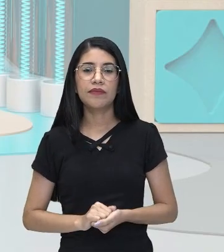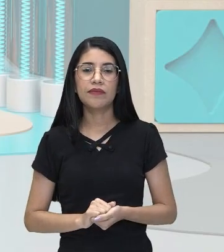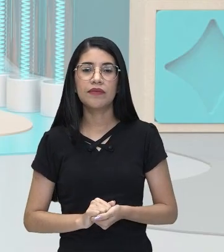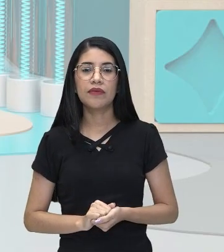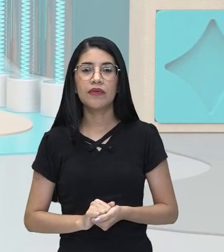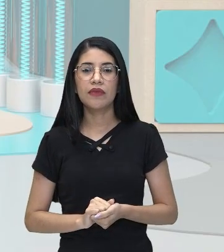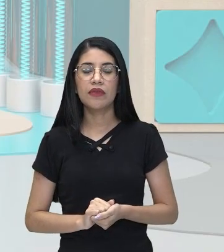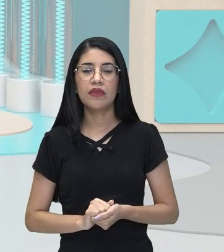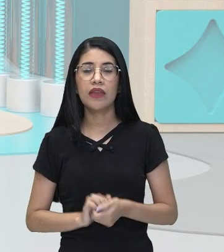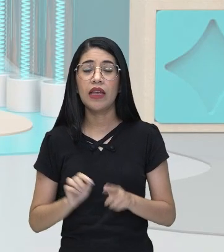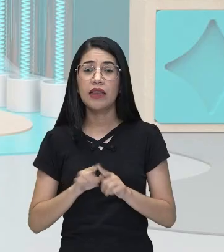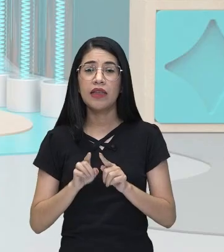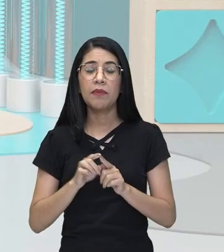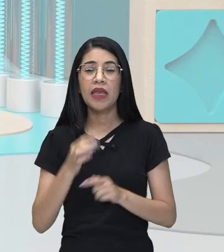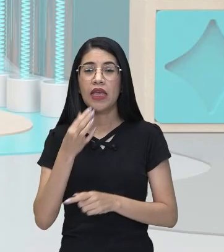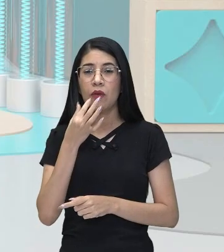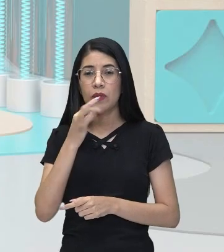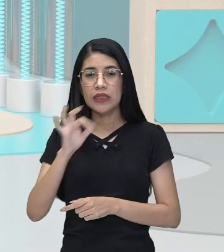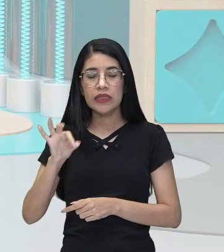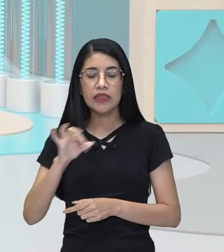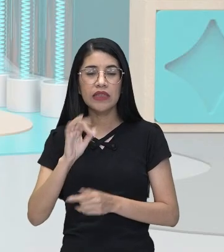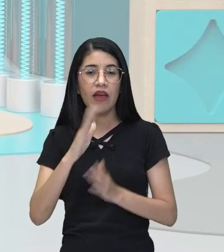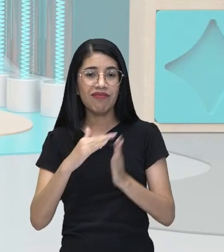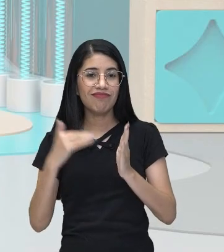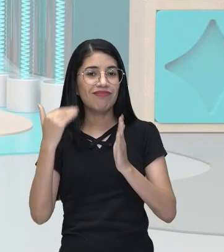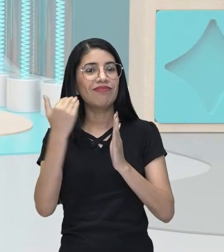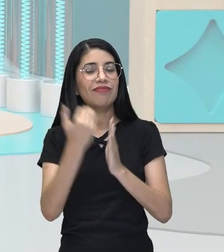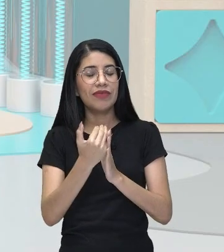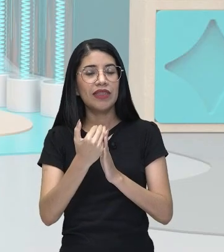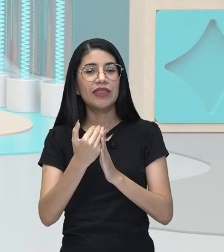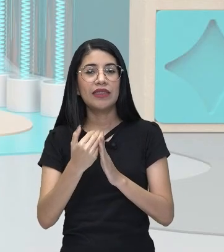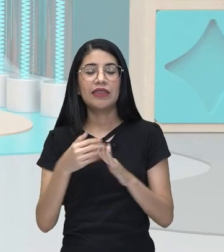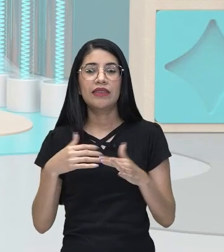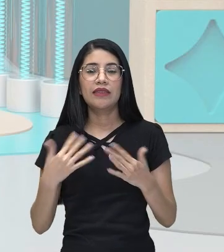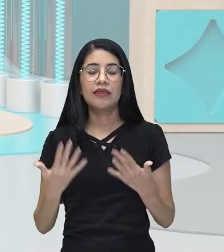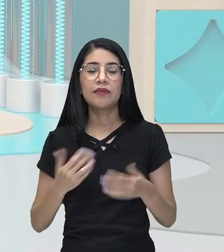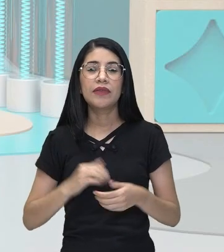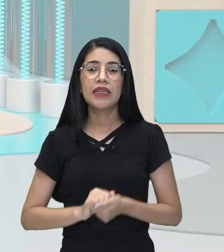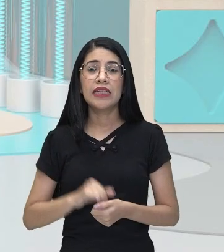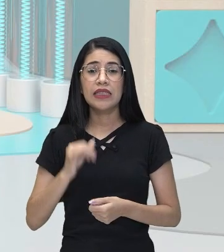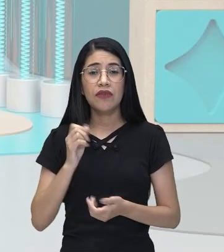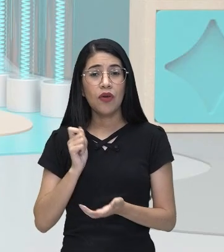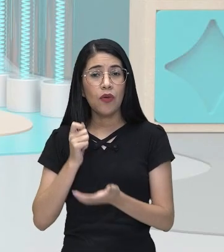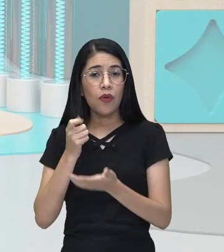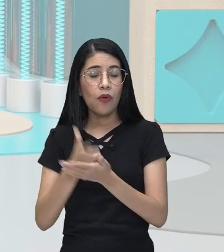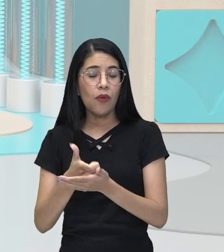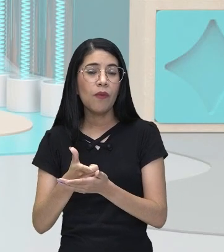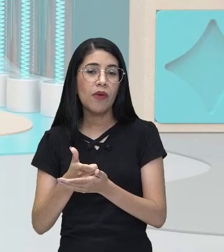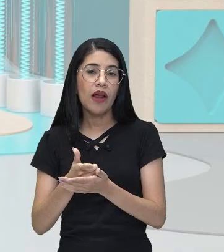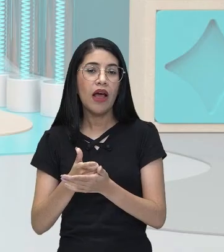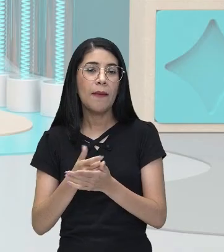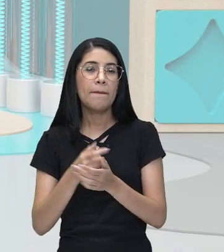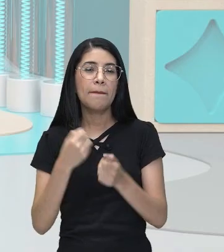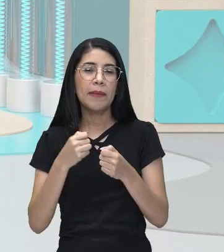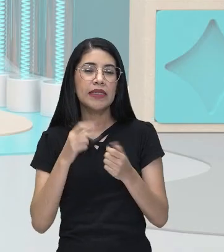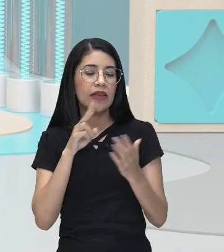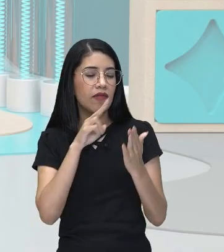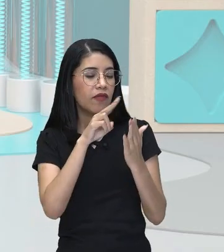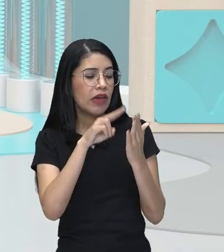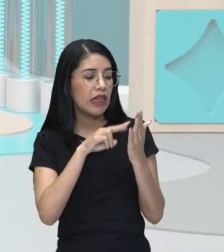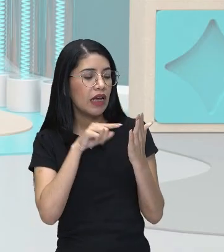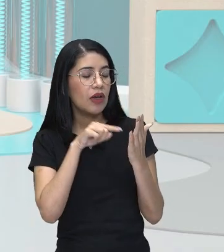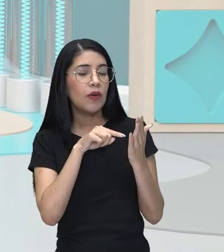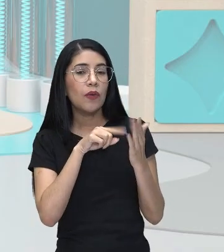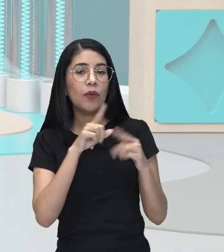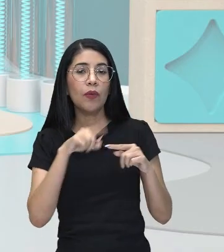último, né? É o excesso de sal, gente, pelo amor de Deus. Quando for comprar uma coisa no mercado, olha a tabelinha para